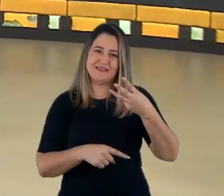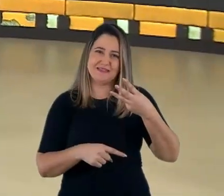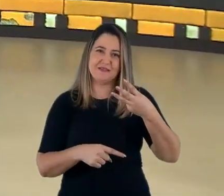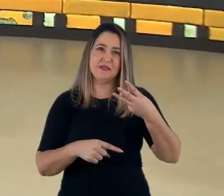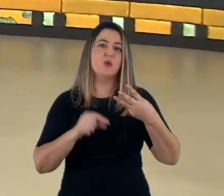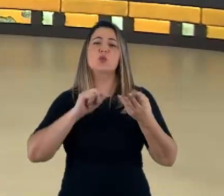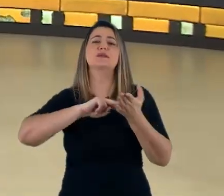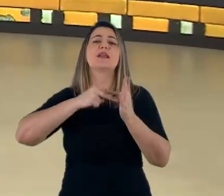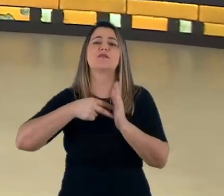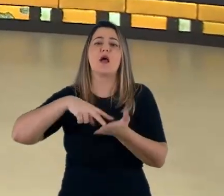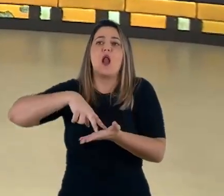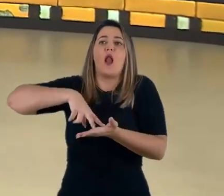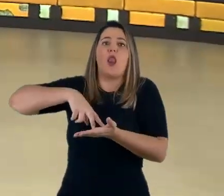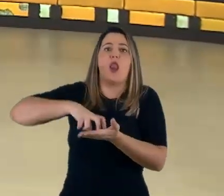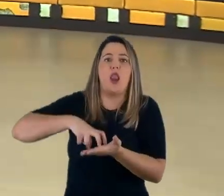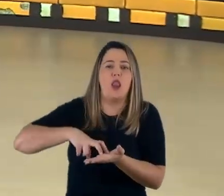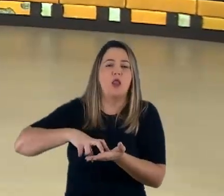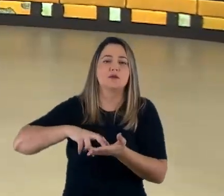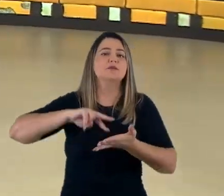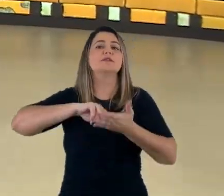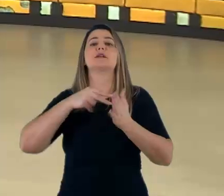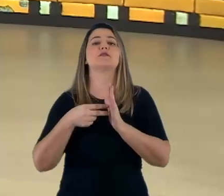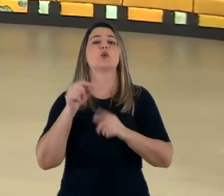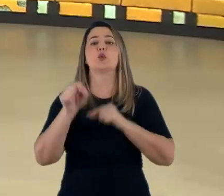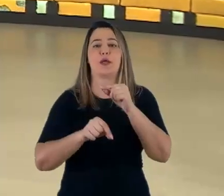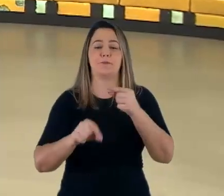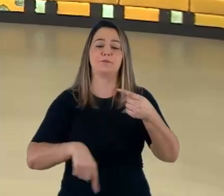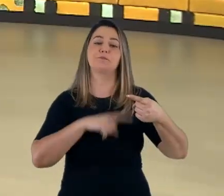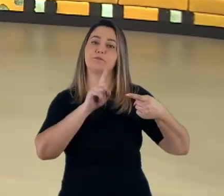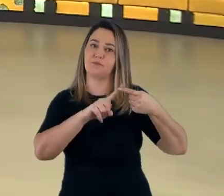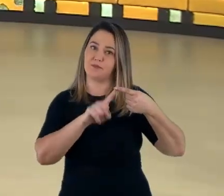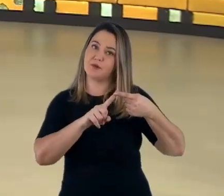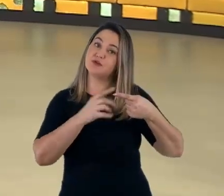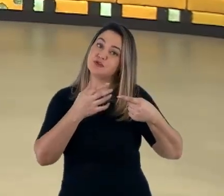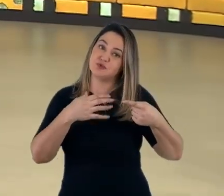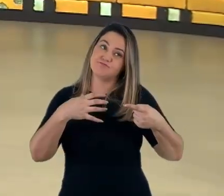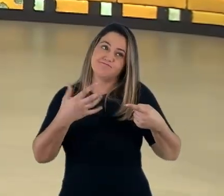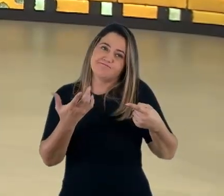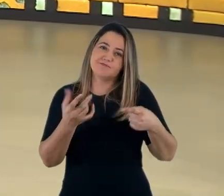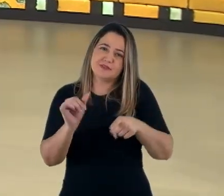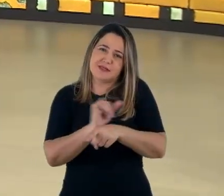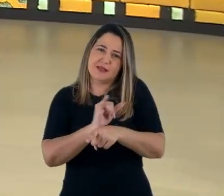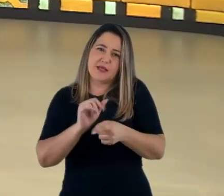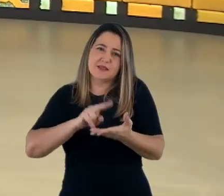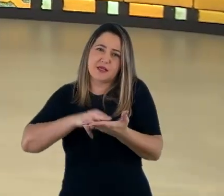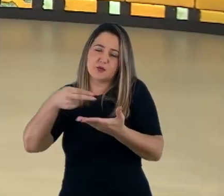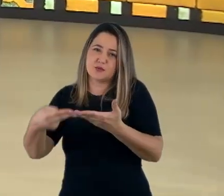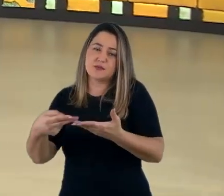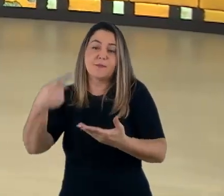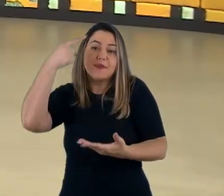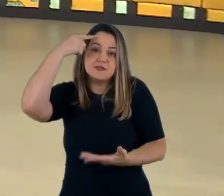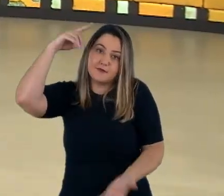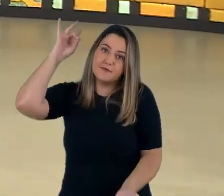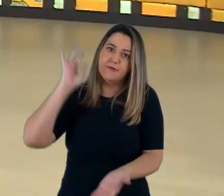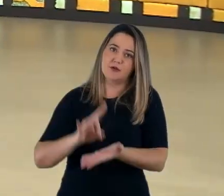lombos ficaram frouxas. A primeira forma de traduzir seria imaginando uma situação literal,